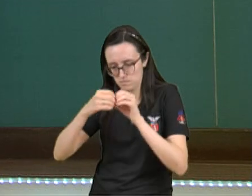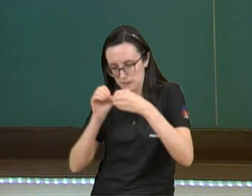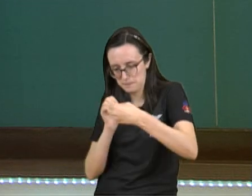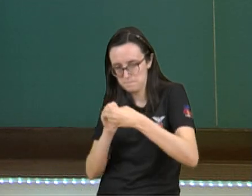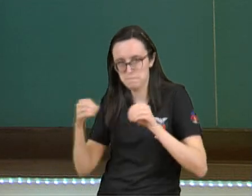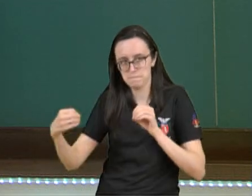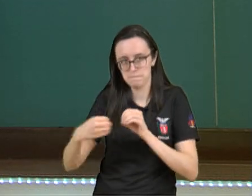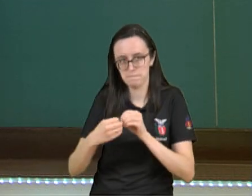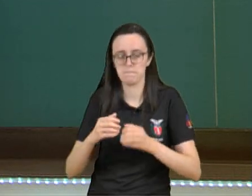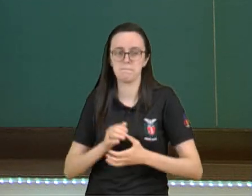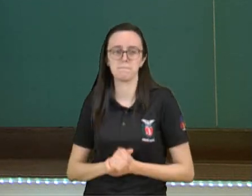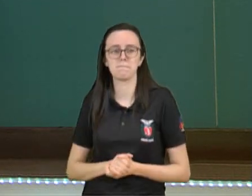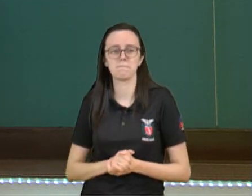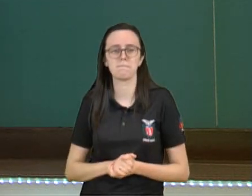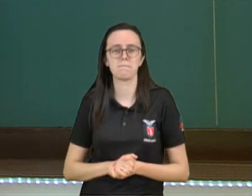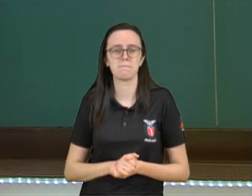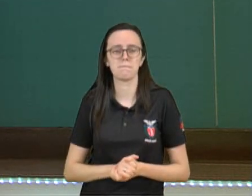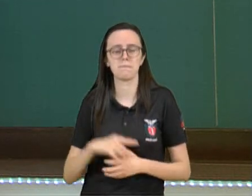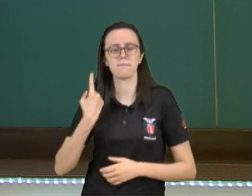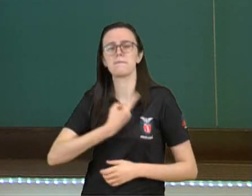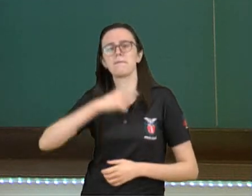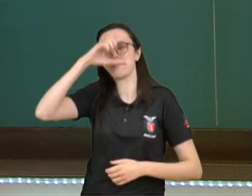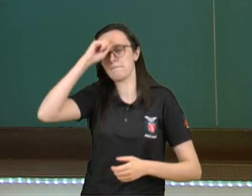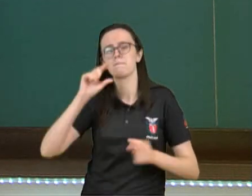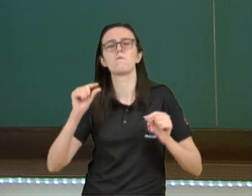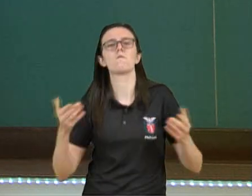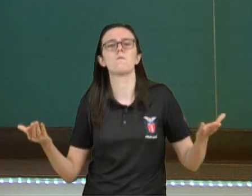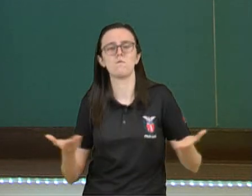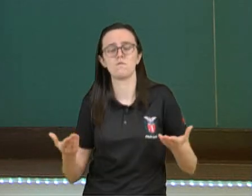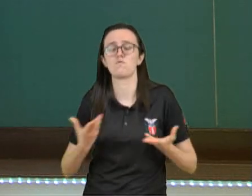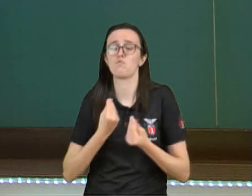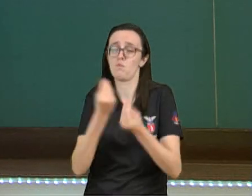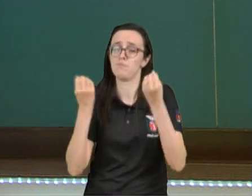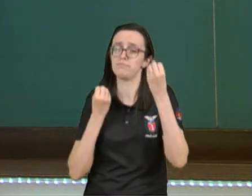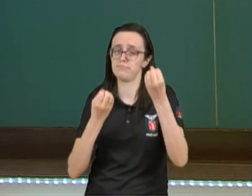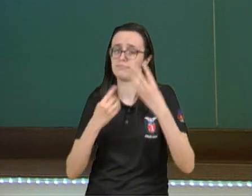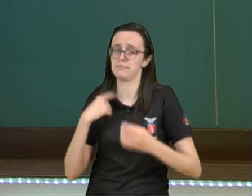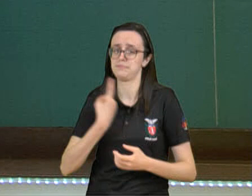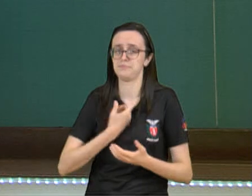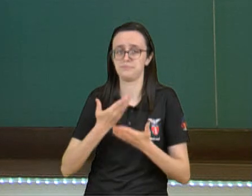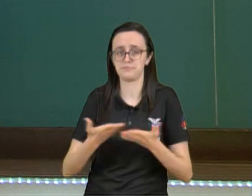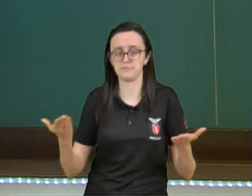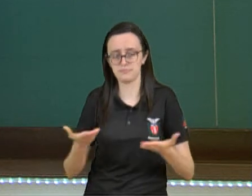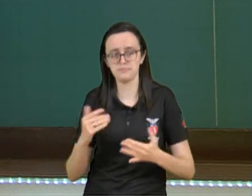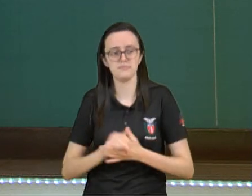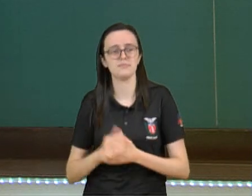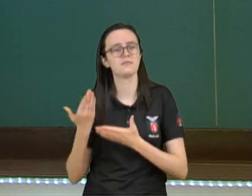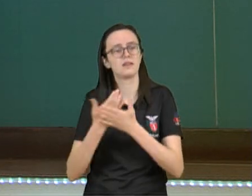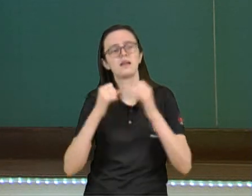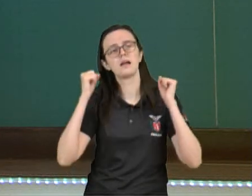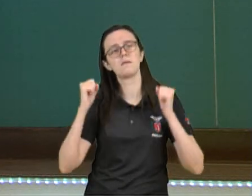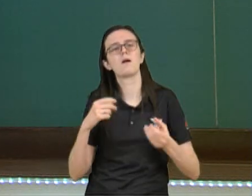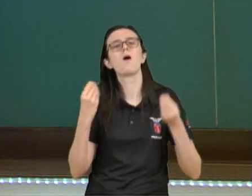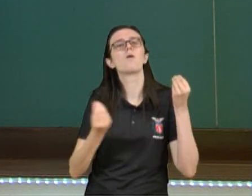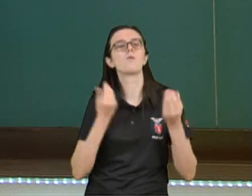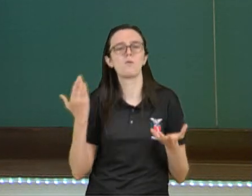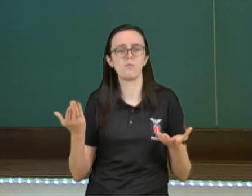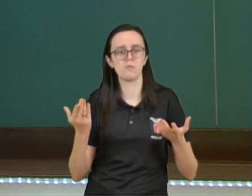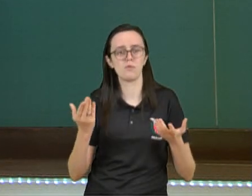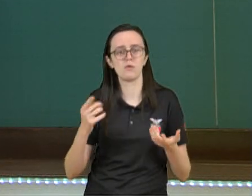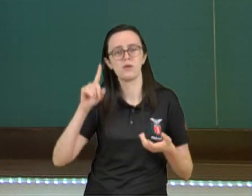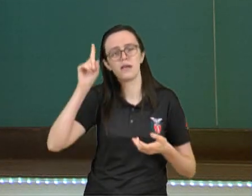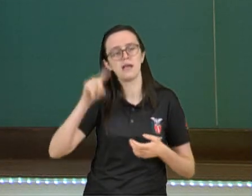própria célula. E o que a gente viu? Muitas informações na nossa aula. As algas podem ser classificadas